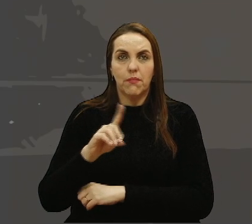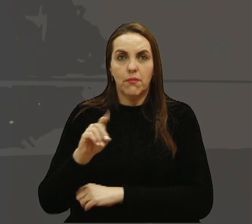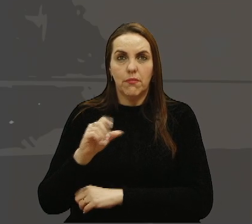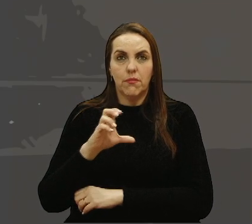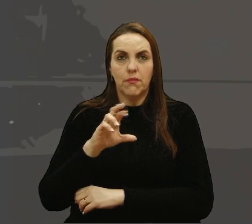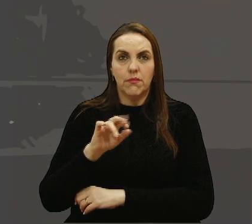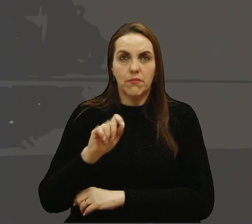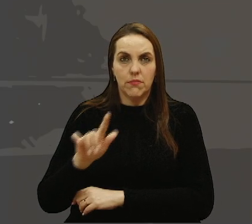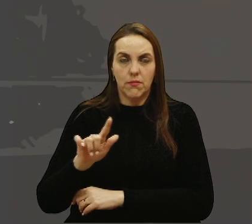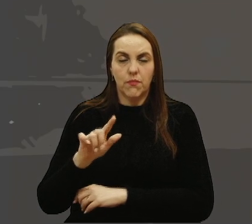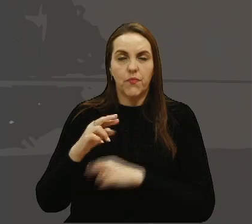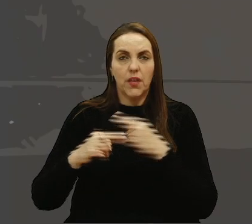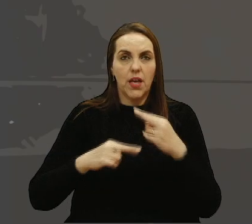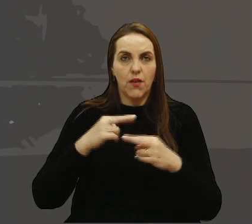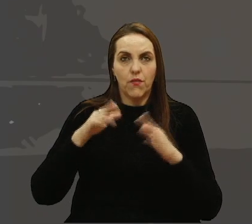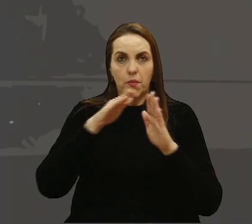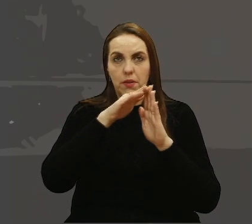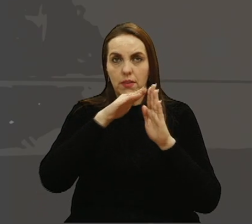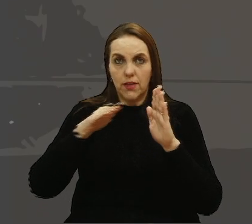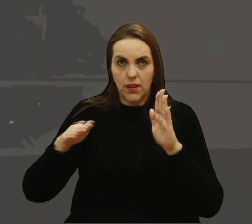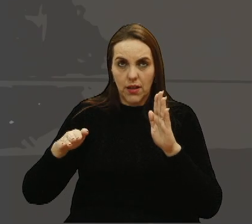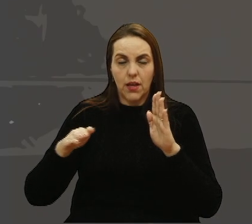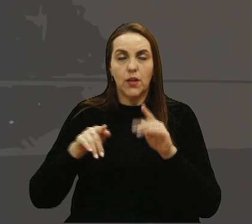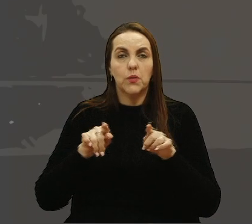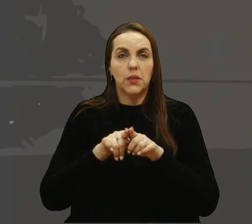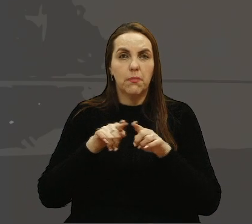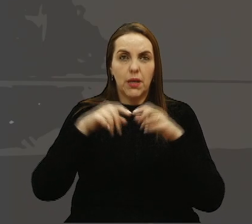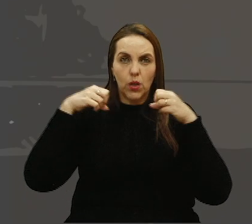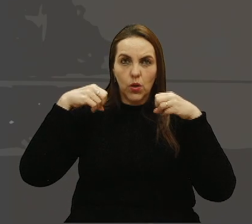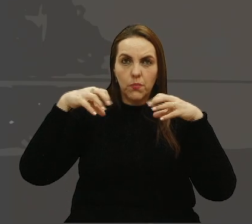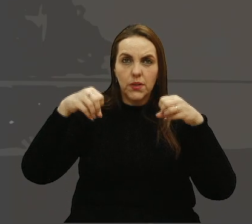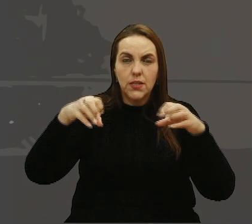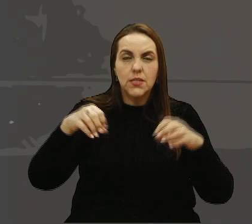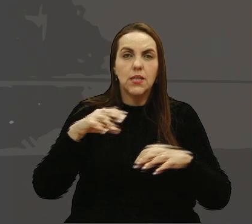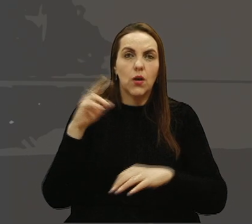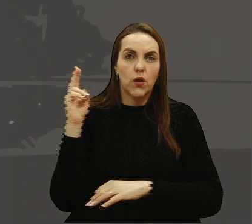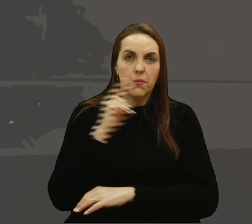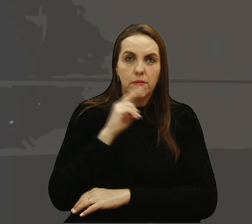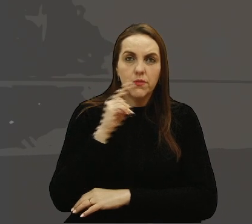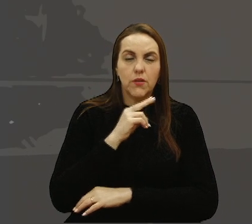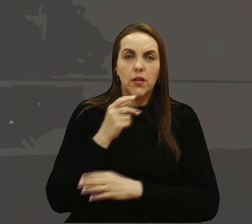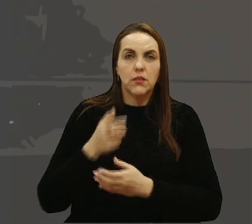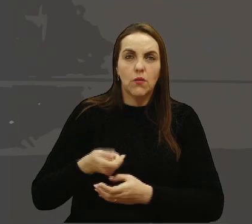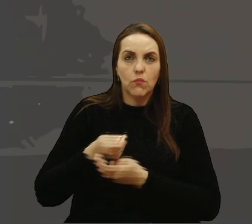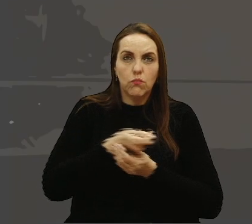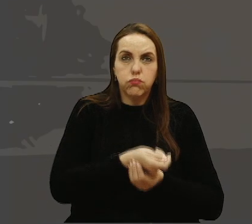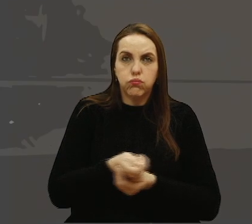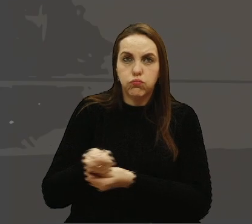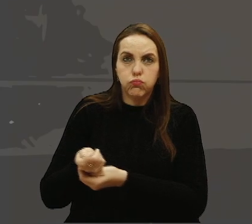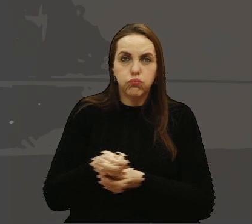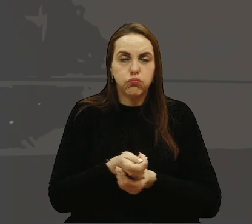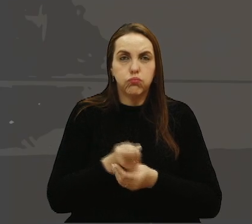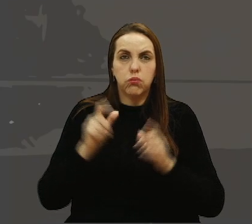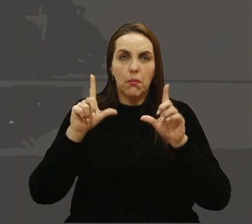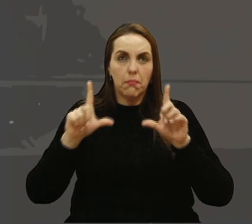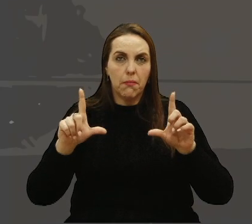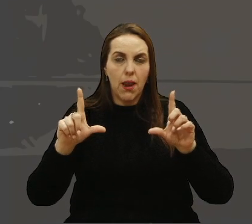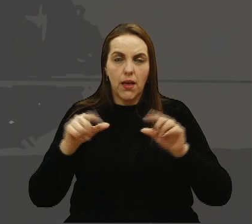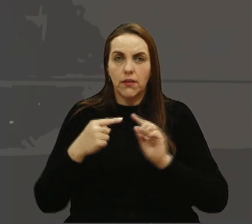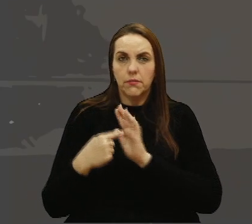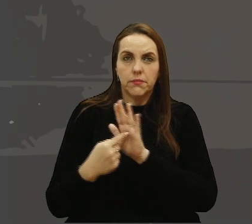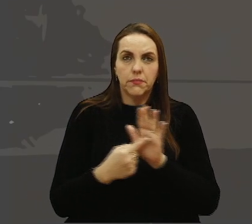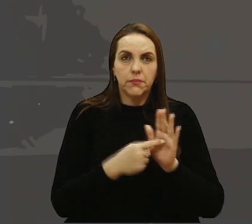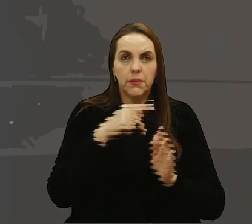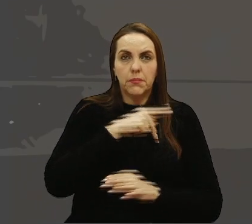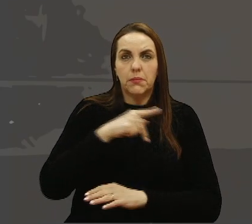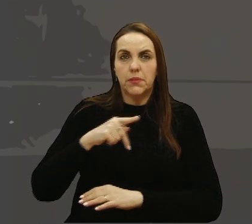do telhado, implementação de iluminação de emergência, extintores, placas de sinalização,